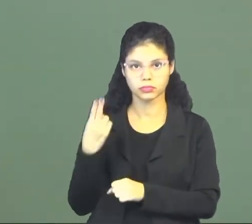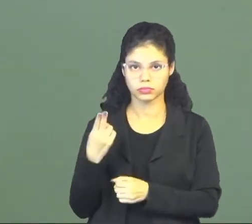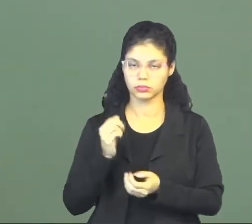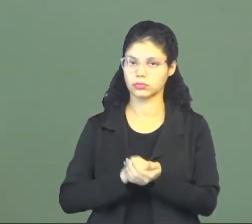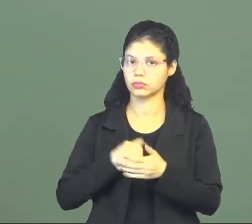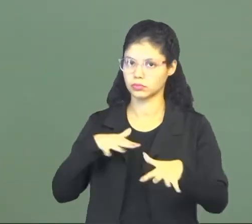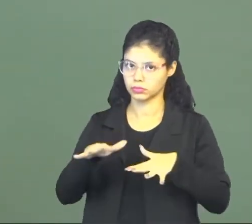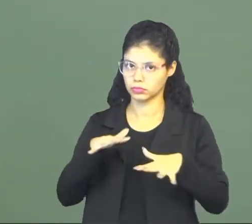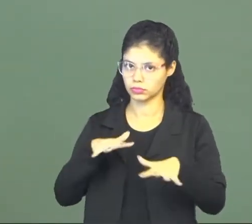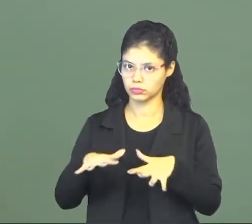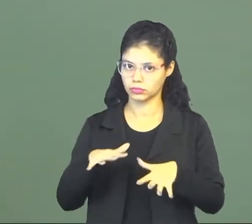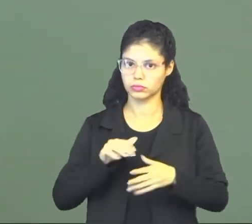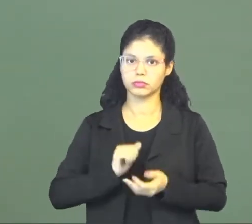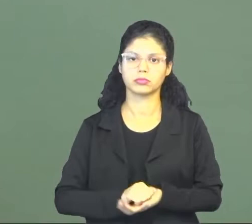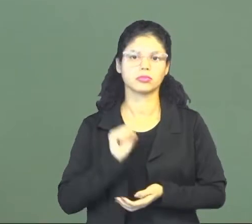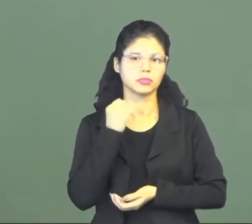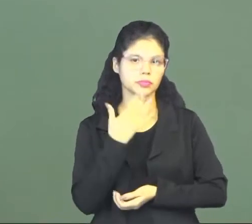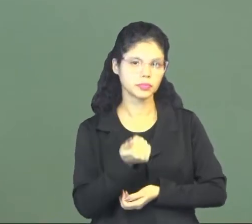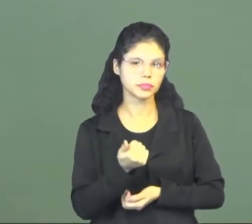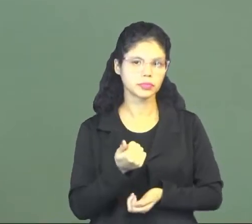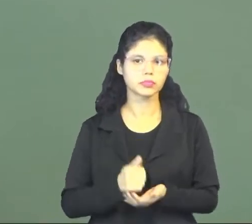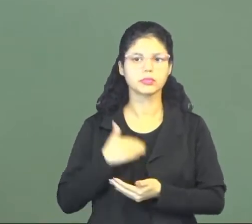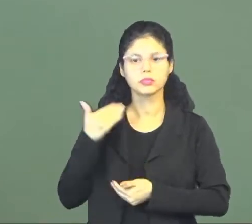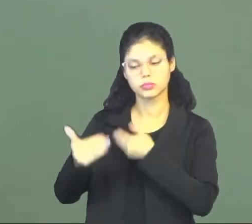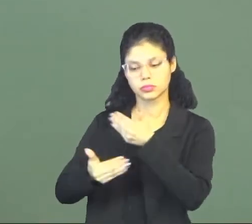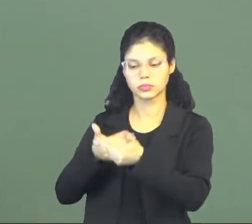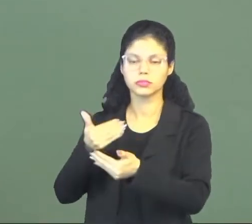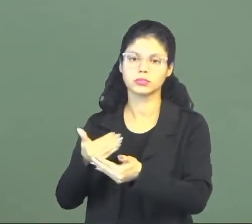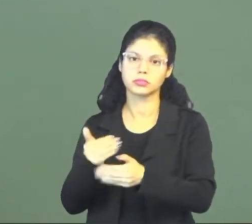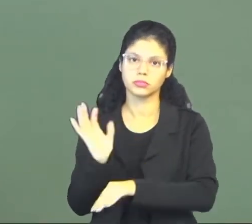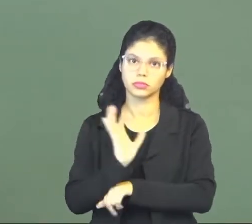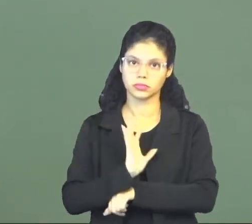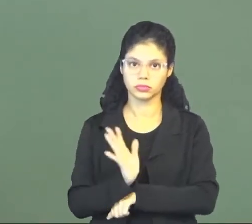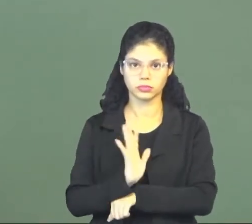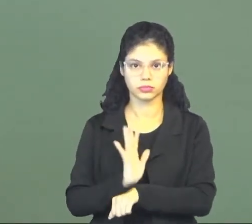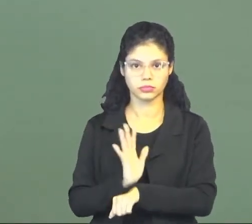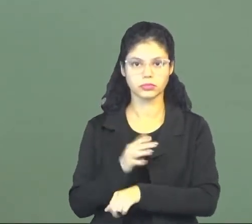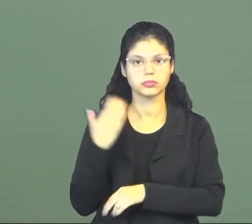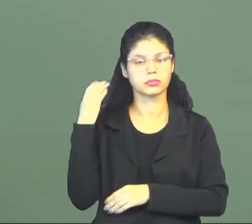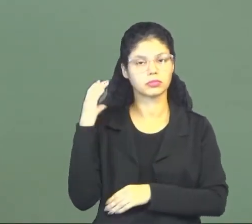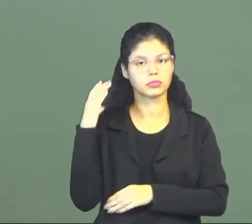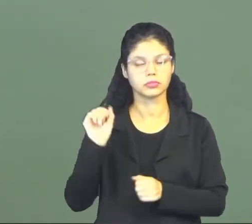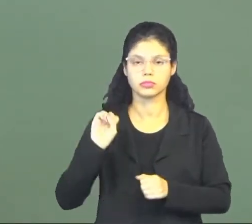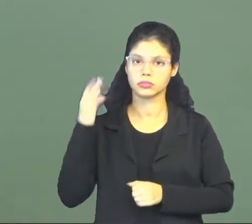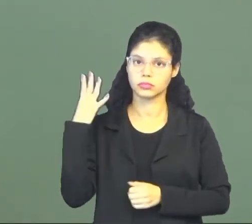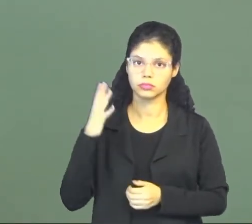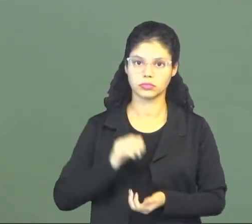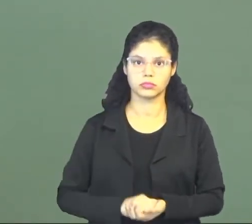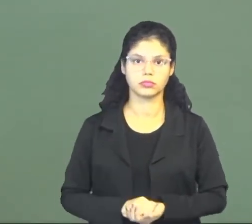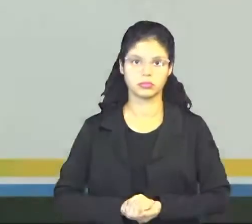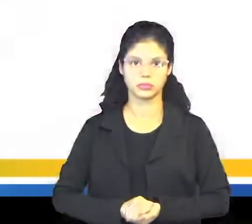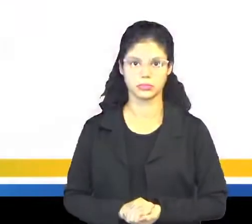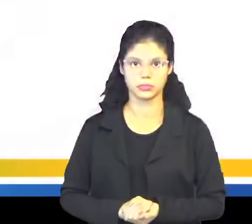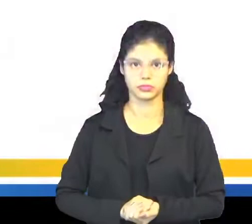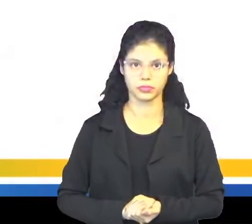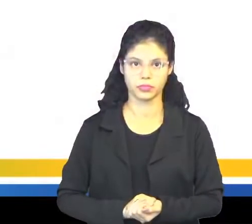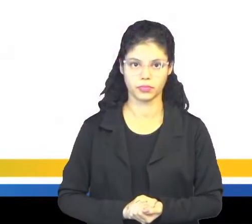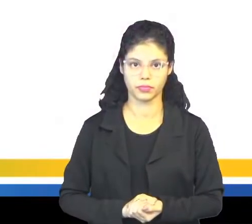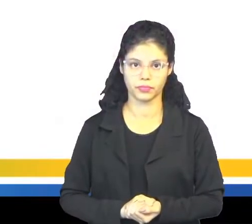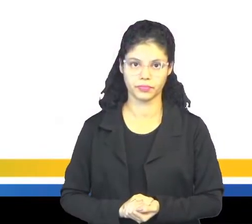está se movimentando, tá bom? Então é um processo científico que acontece neste caso, tá bom?